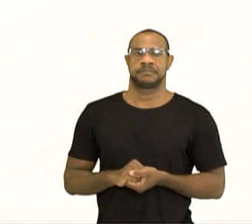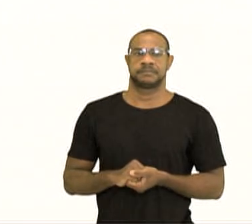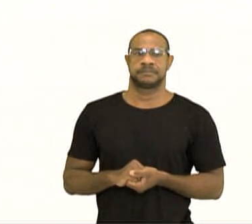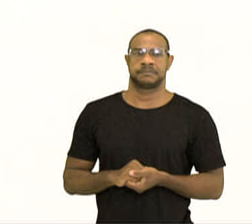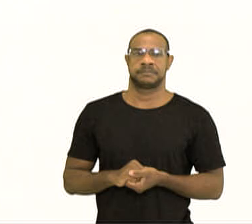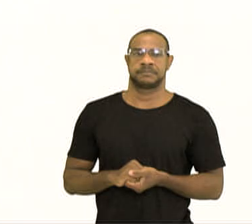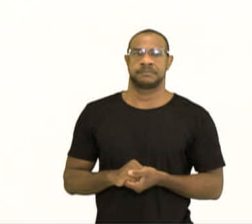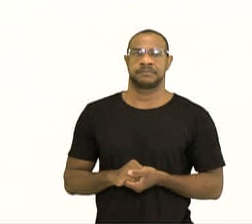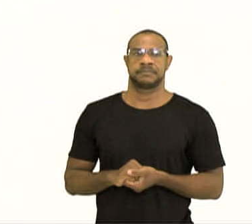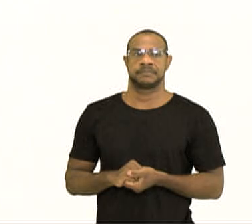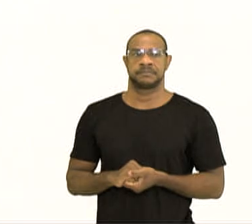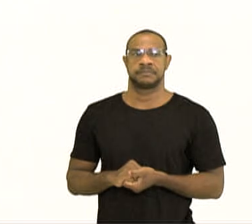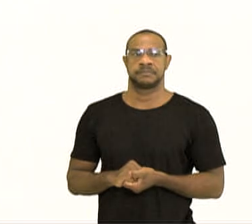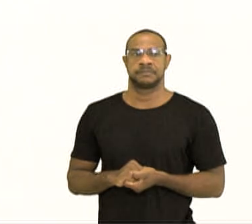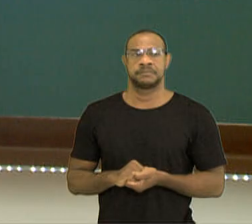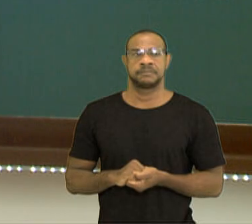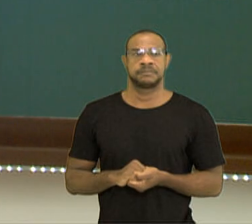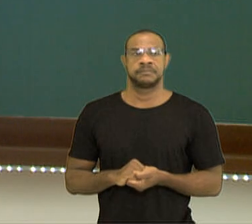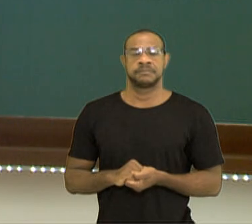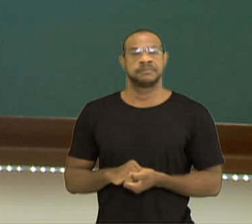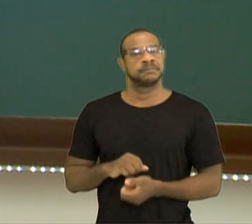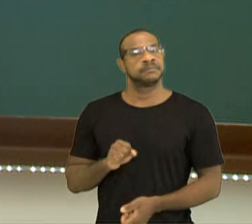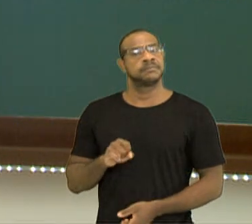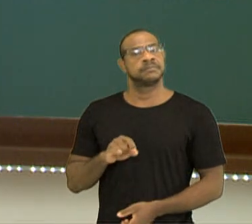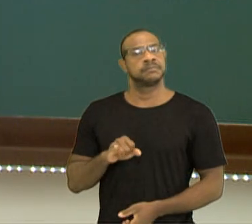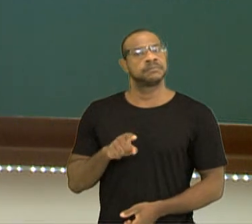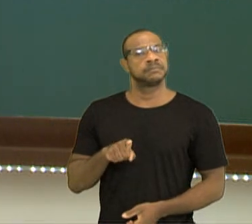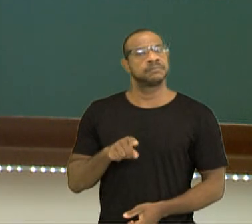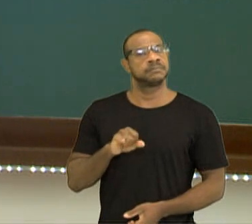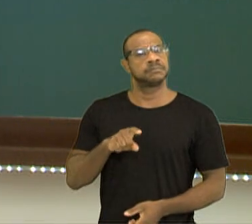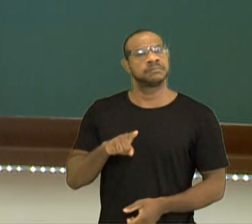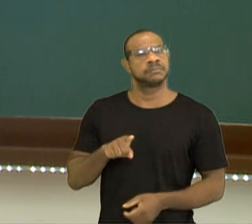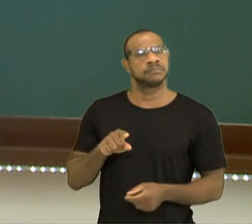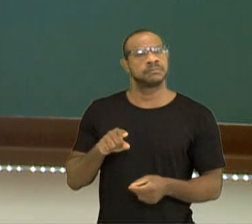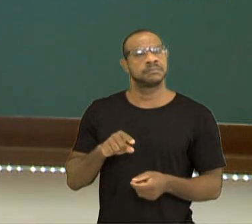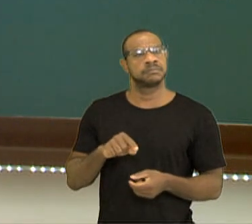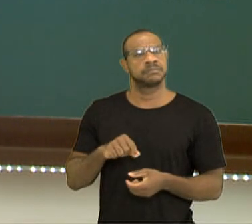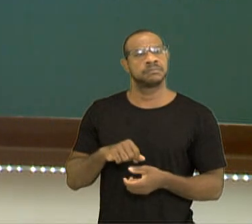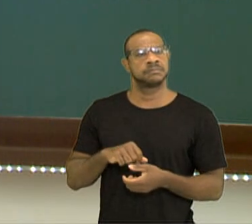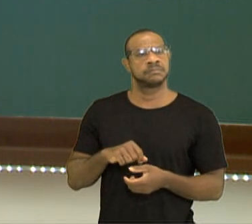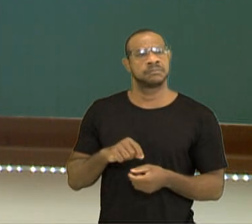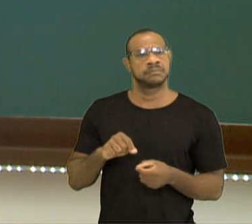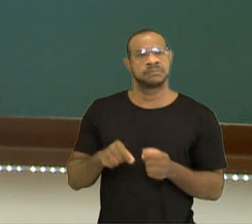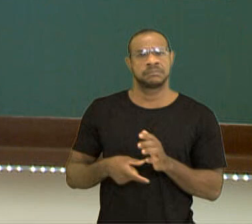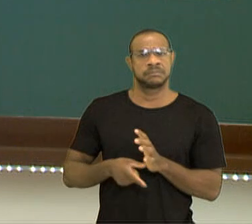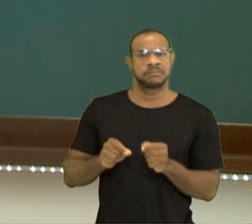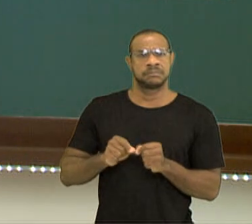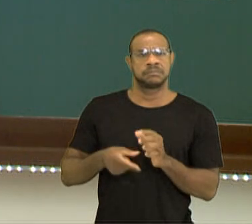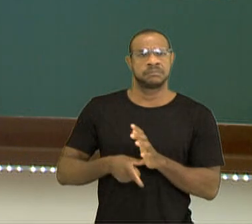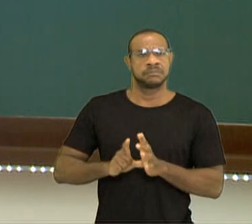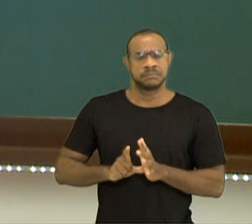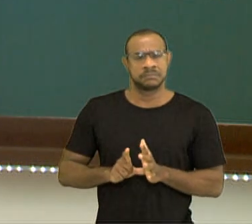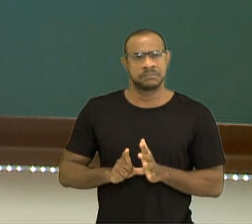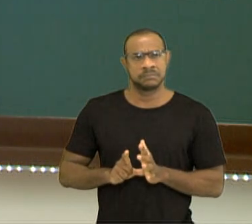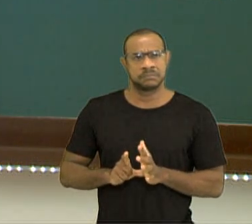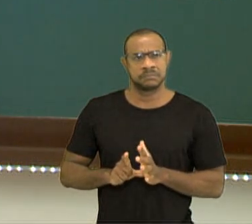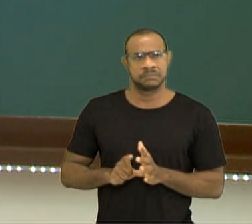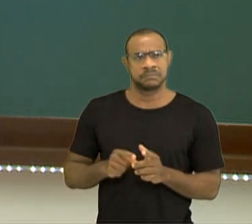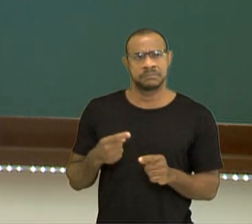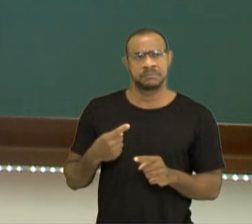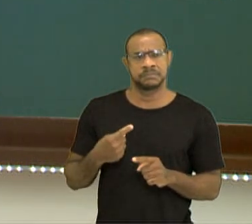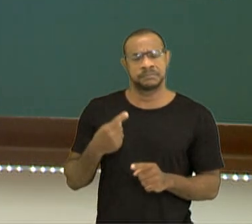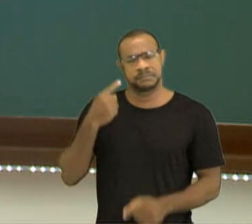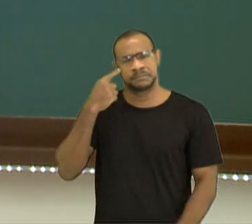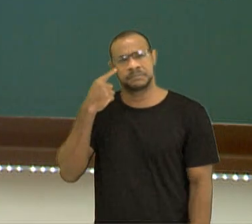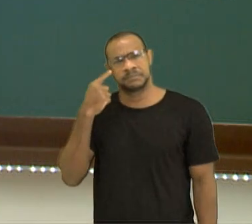scuba diving. Se você não fez o scuba diving porque você pensava que